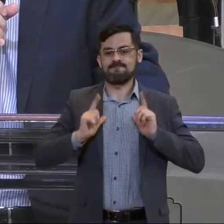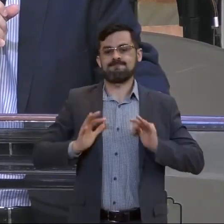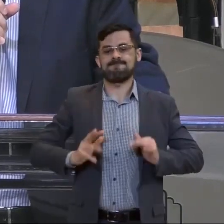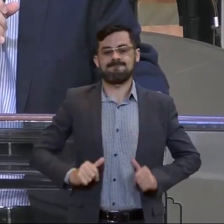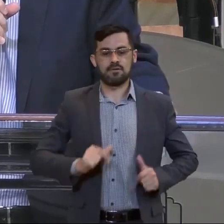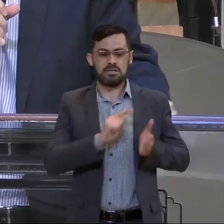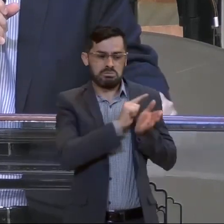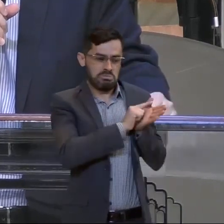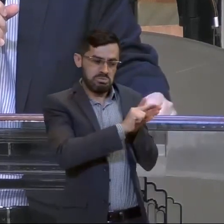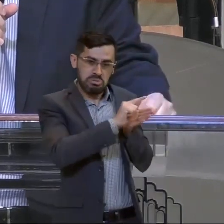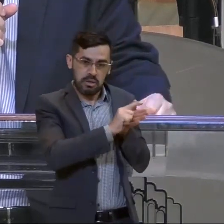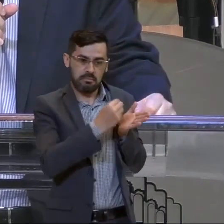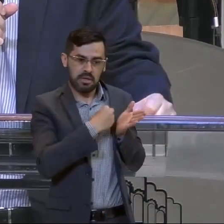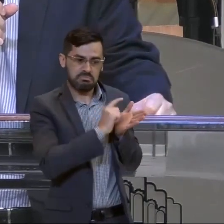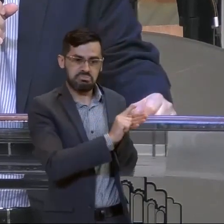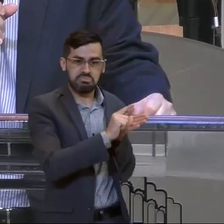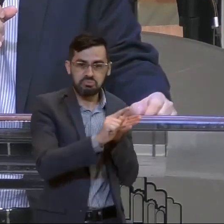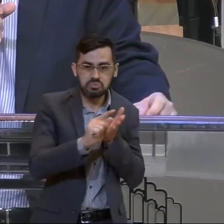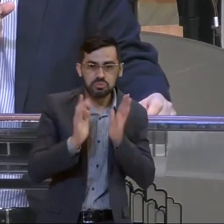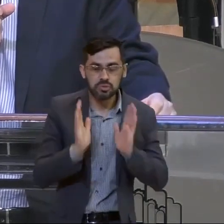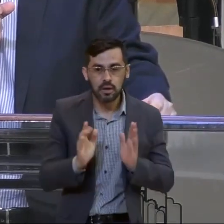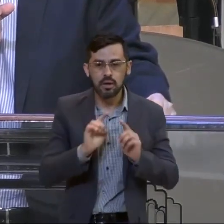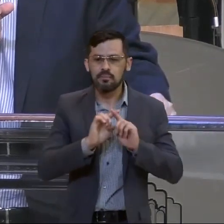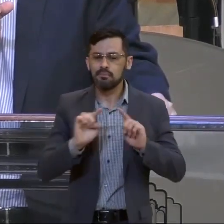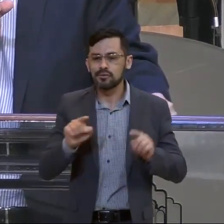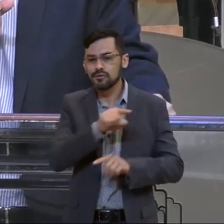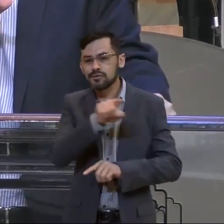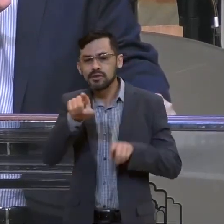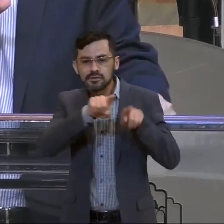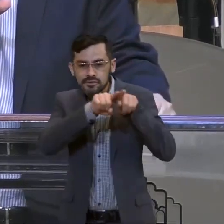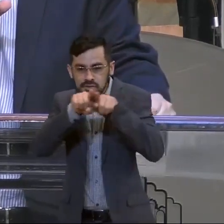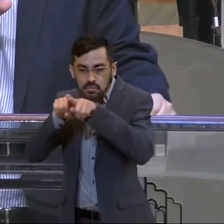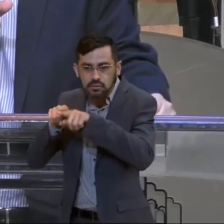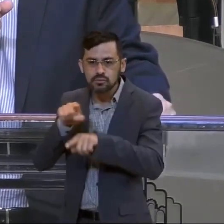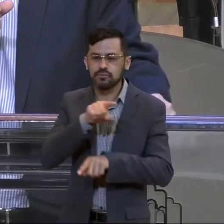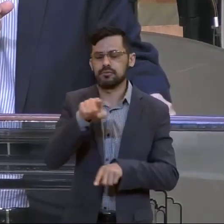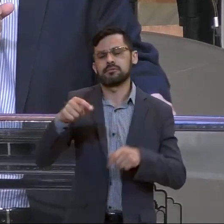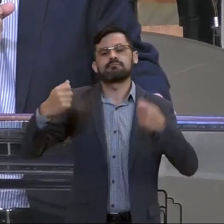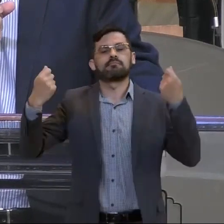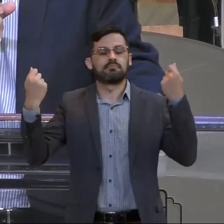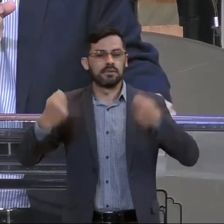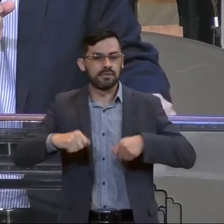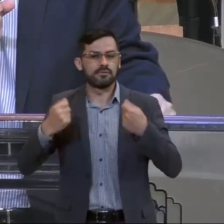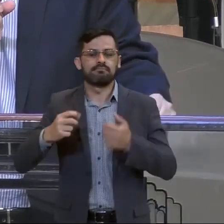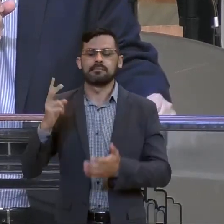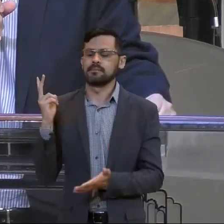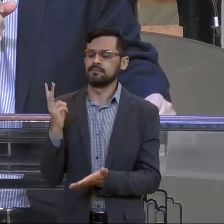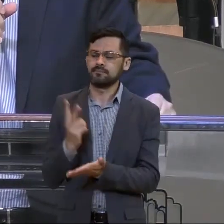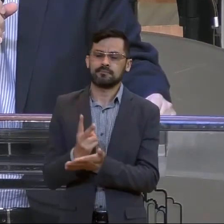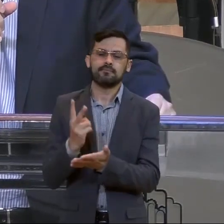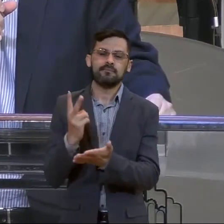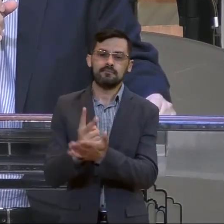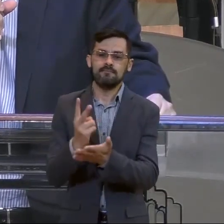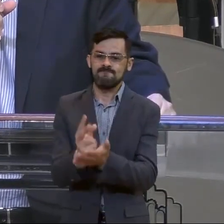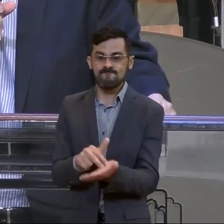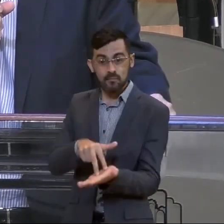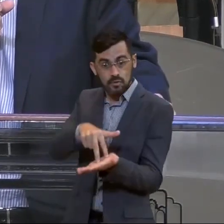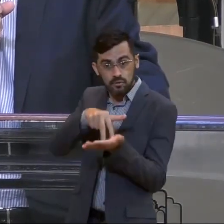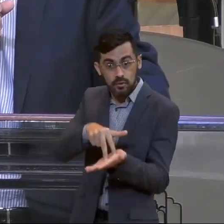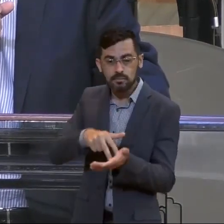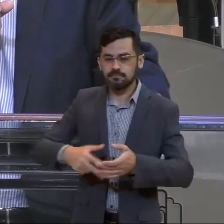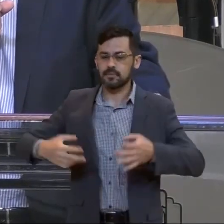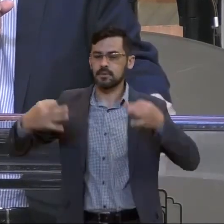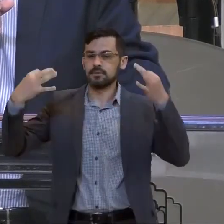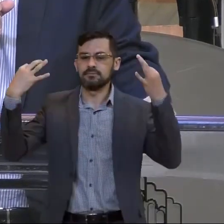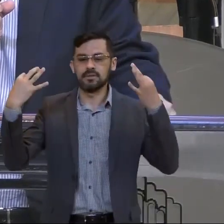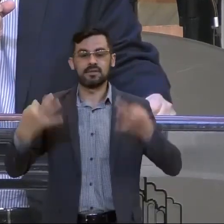seus pecados passados. Portanto, meus irmãos, procurem ficar cada vez mais firmes na